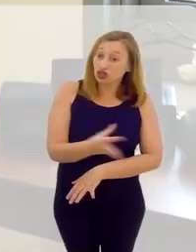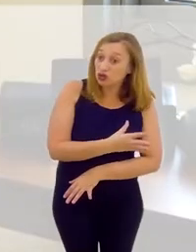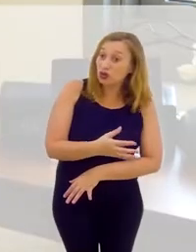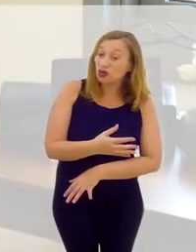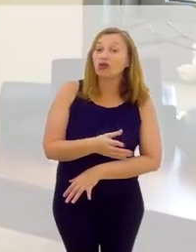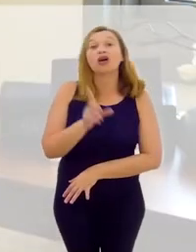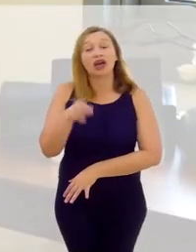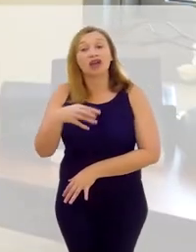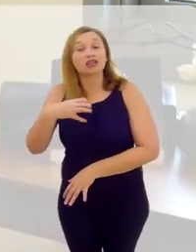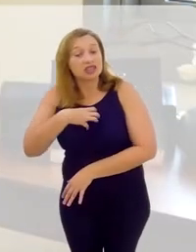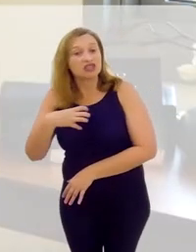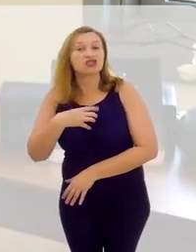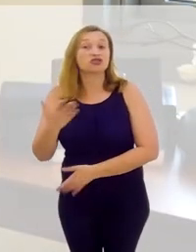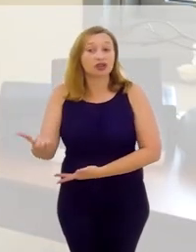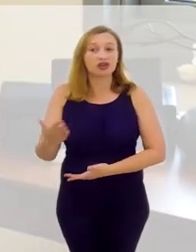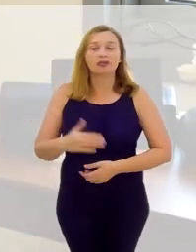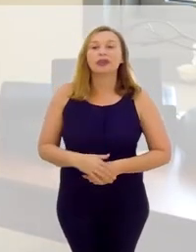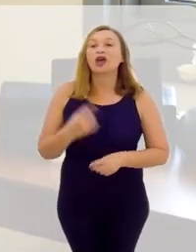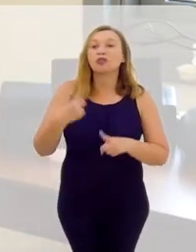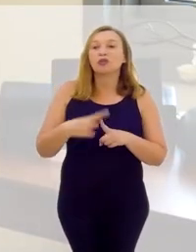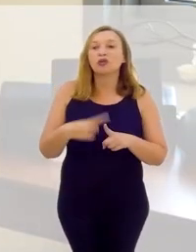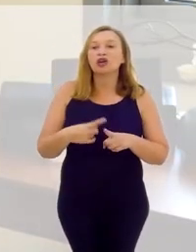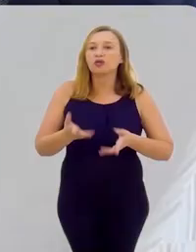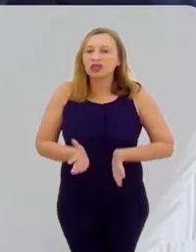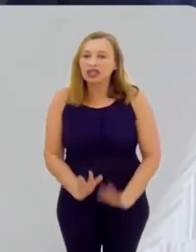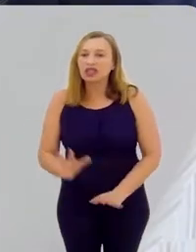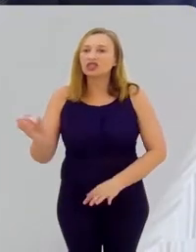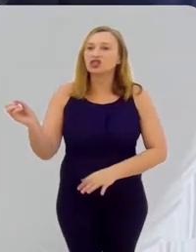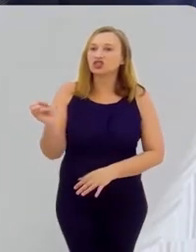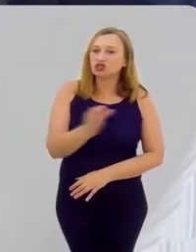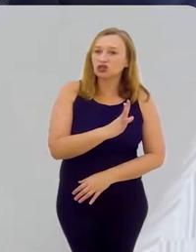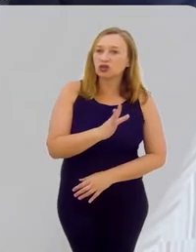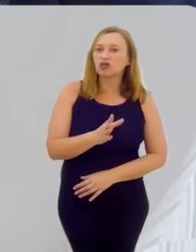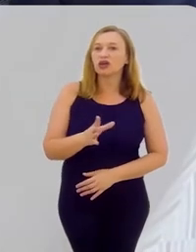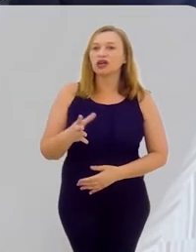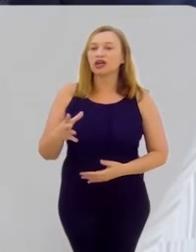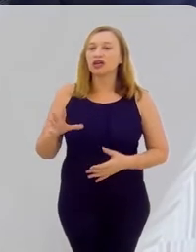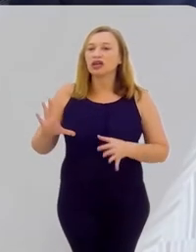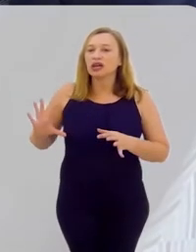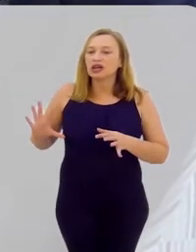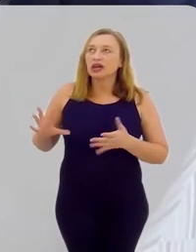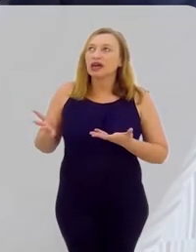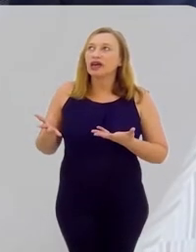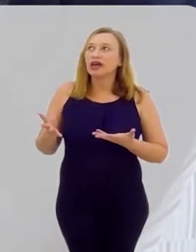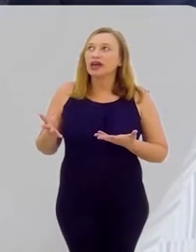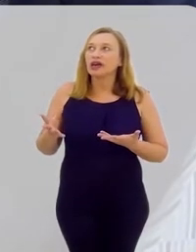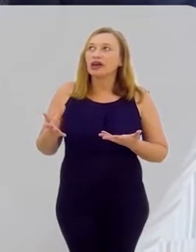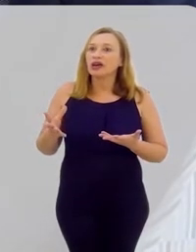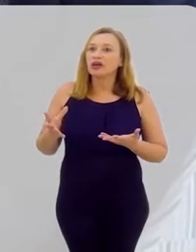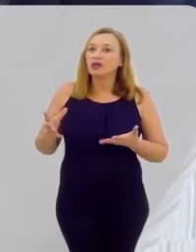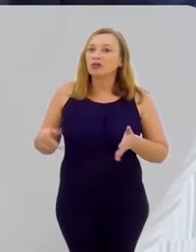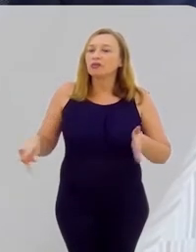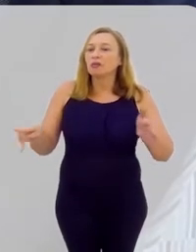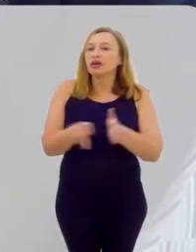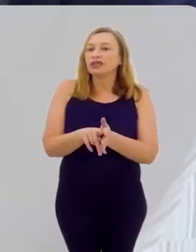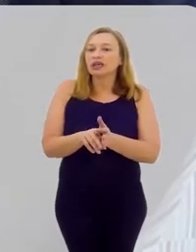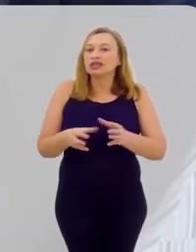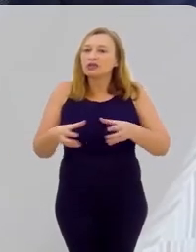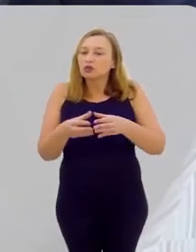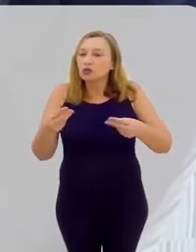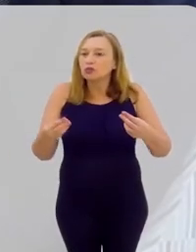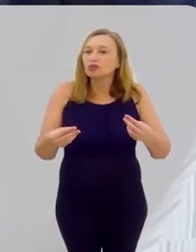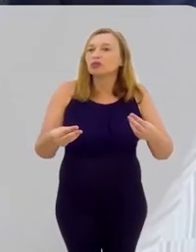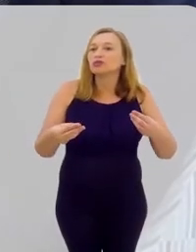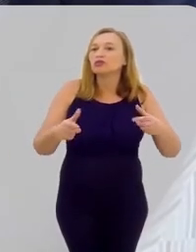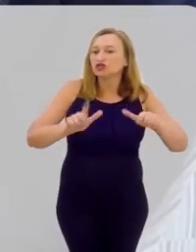renascimento. É nascer de novo. Inclusive, esse é o sentido, é nascer de novo. Porque quando ele renasce ali, ele se torna